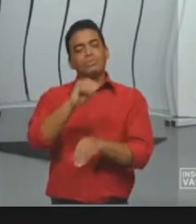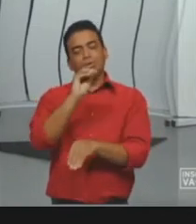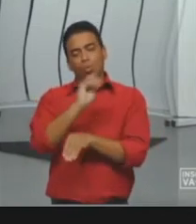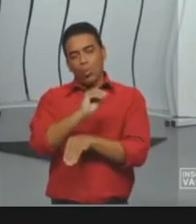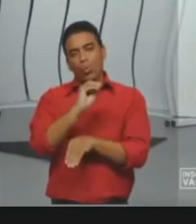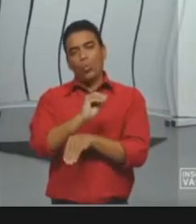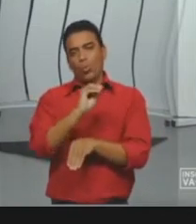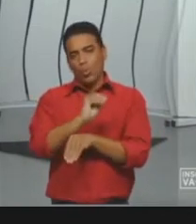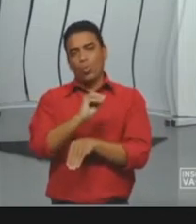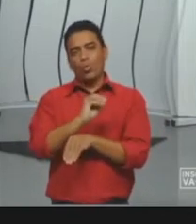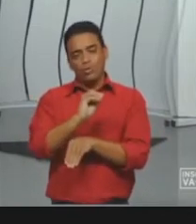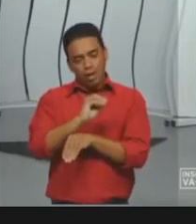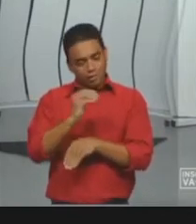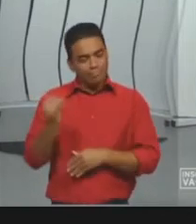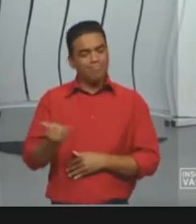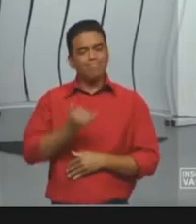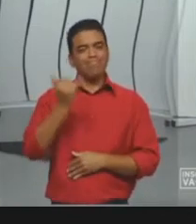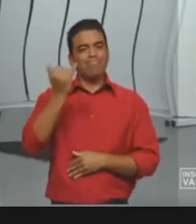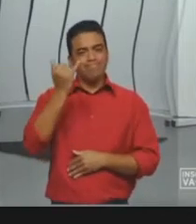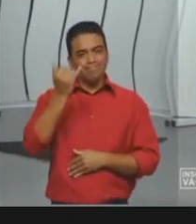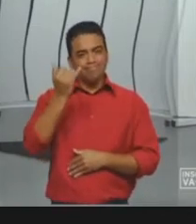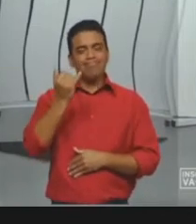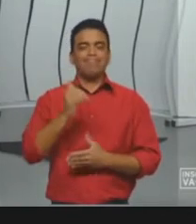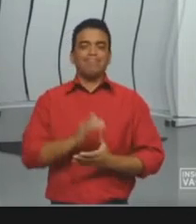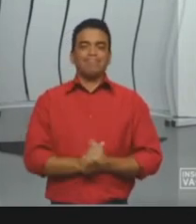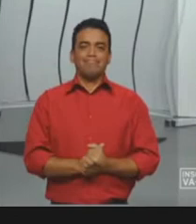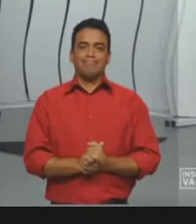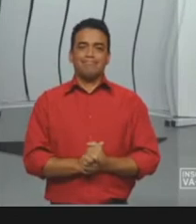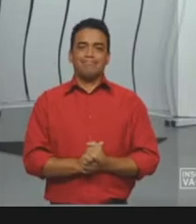tremenda importância e está ligada à taxonomia também.